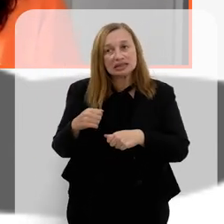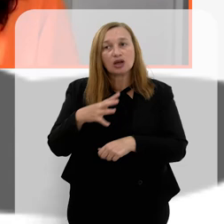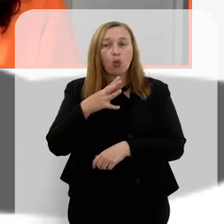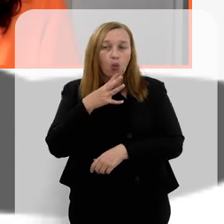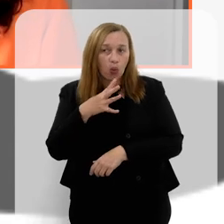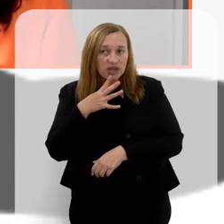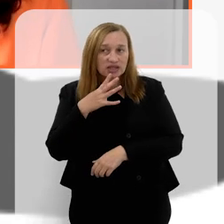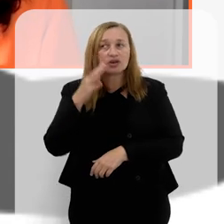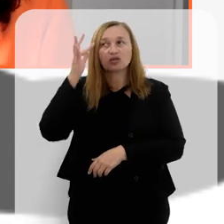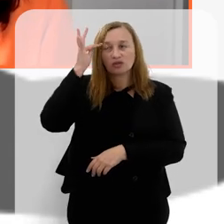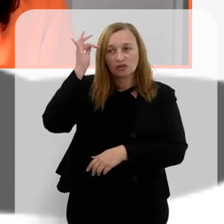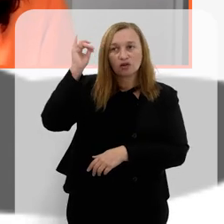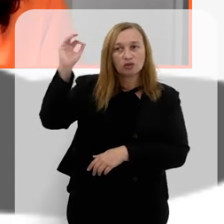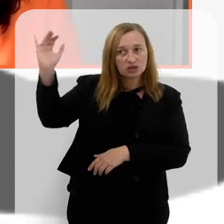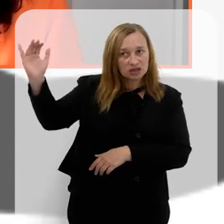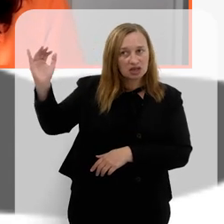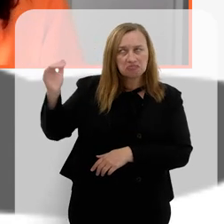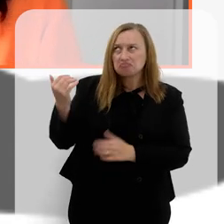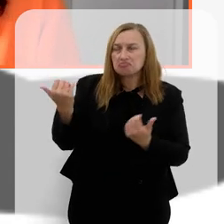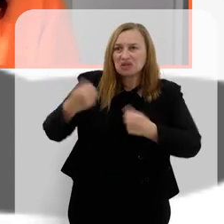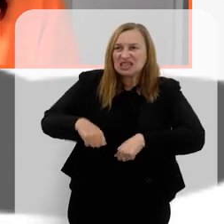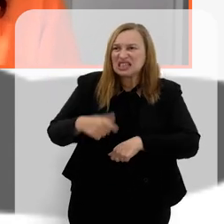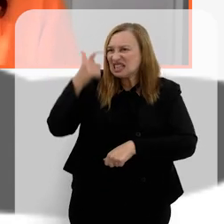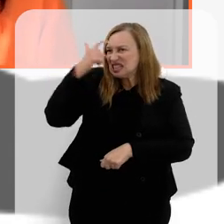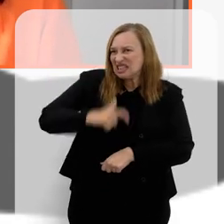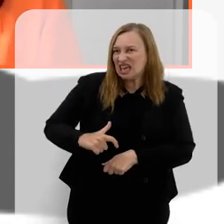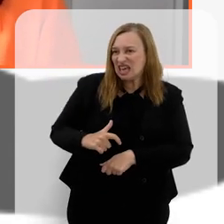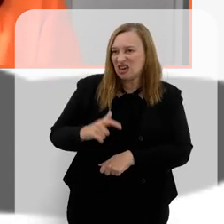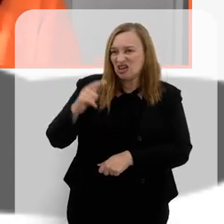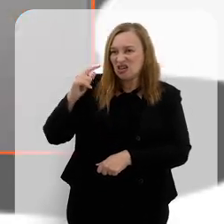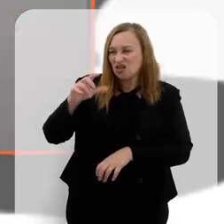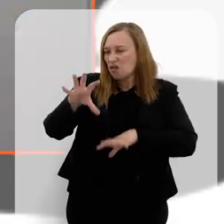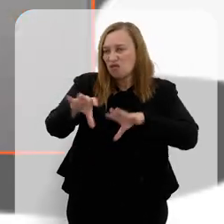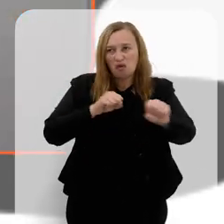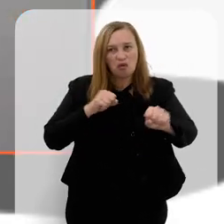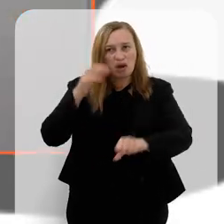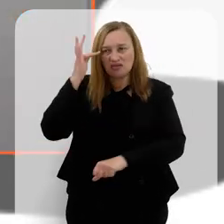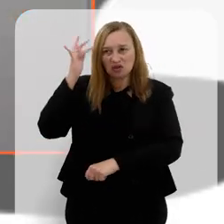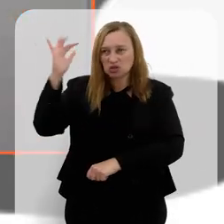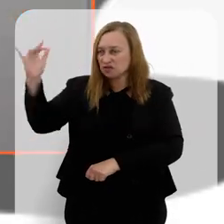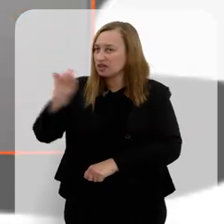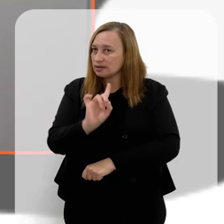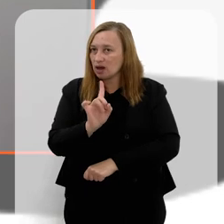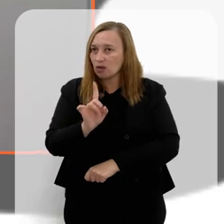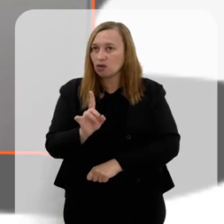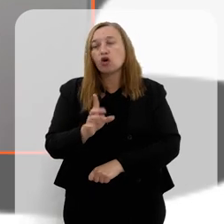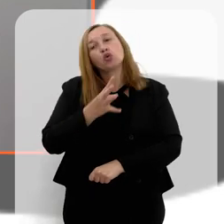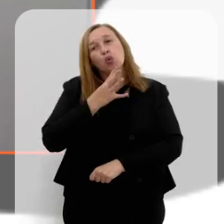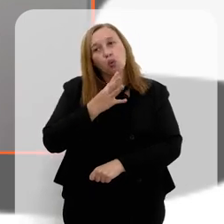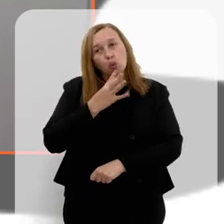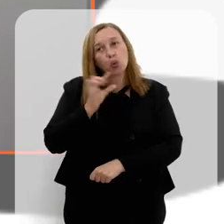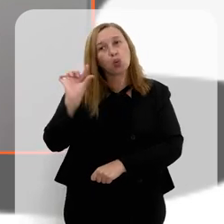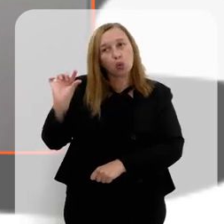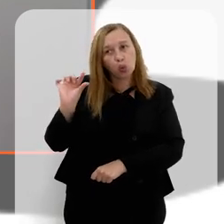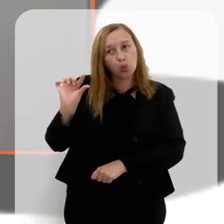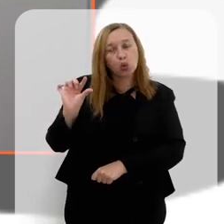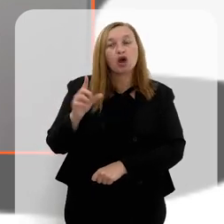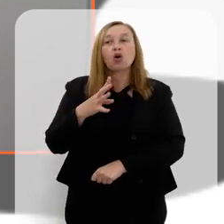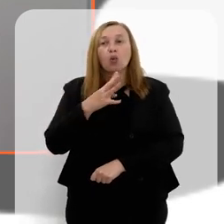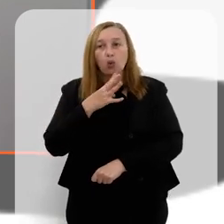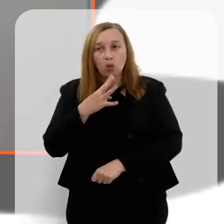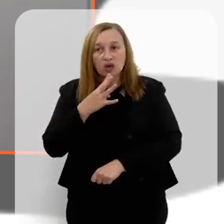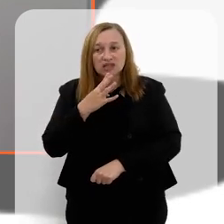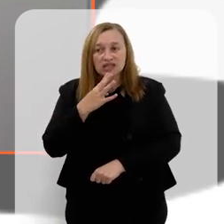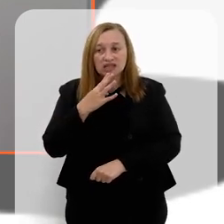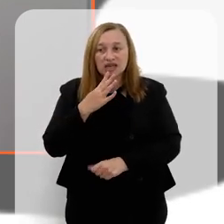que ter noções de filosofia, não precisa ser filósofo, né? Mas ela tem algumas noções, conhecer as